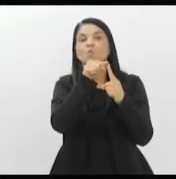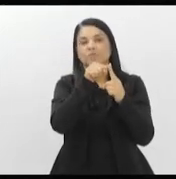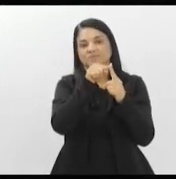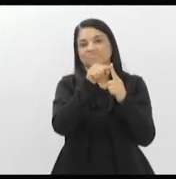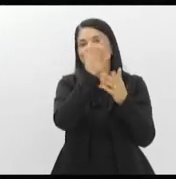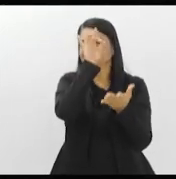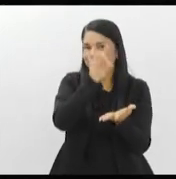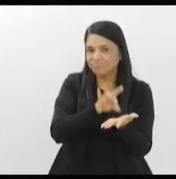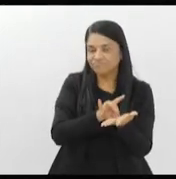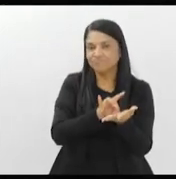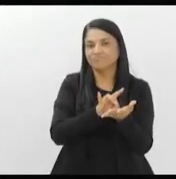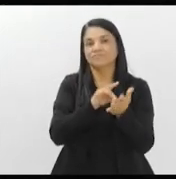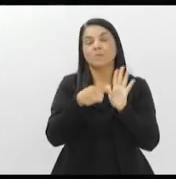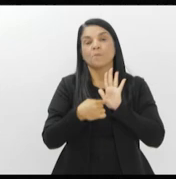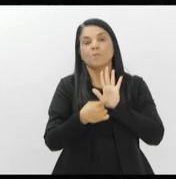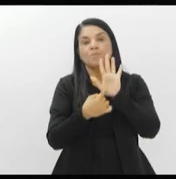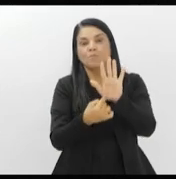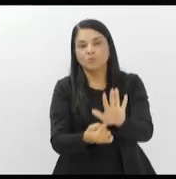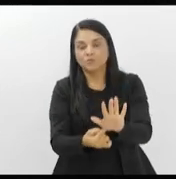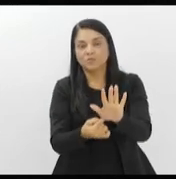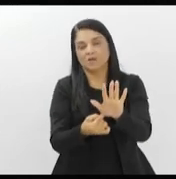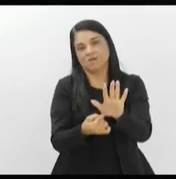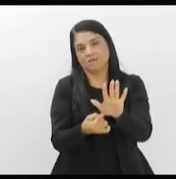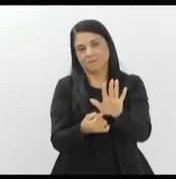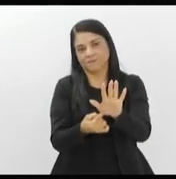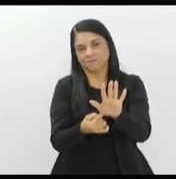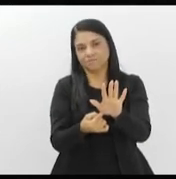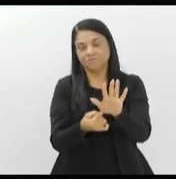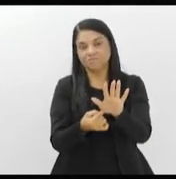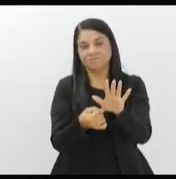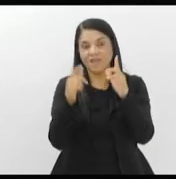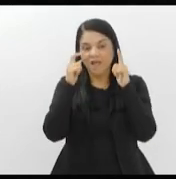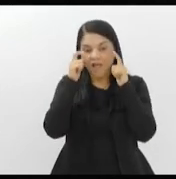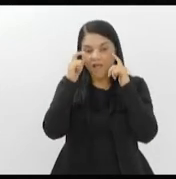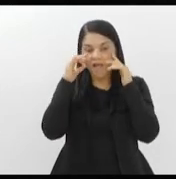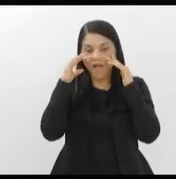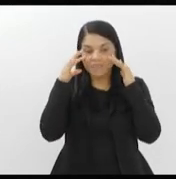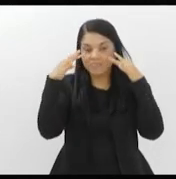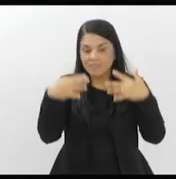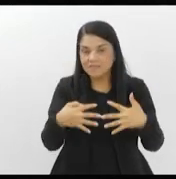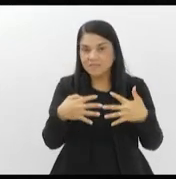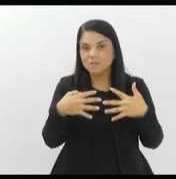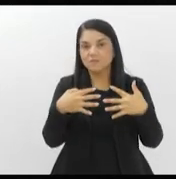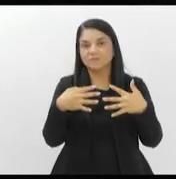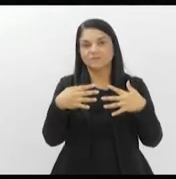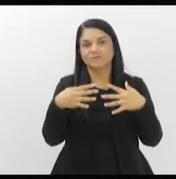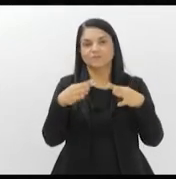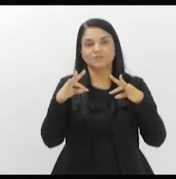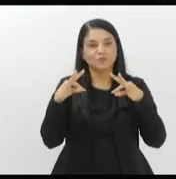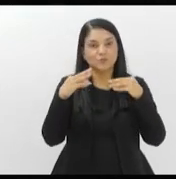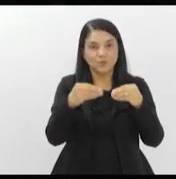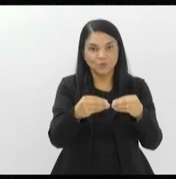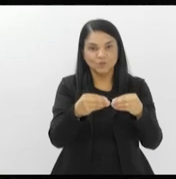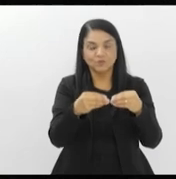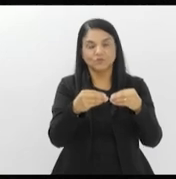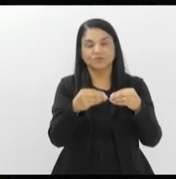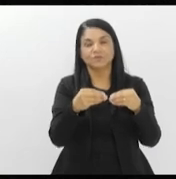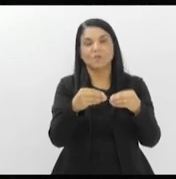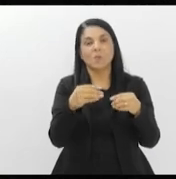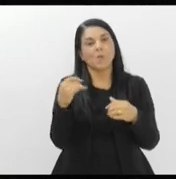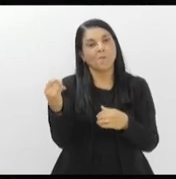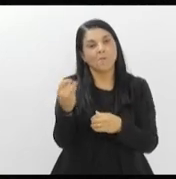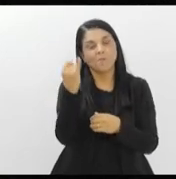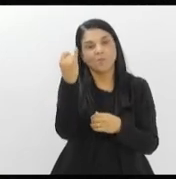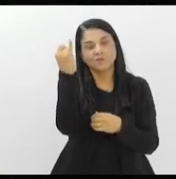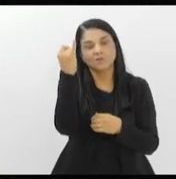objetivo: demonstrar, destacar, chamar a atenção de todos do quanto é importante